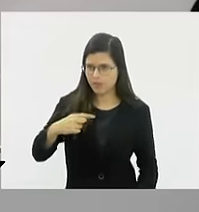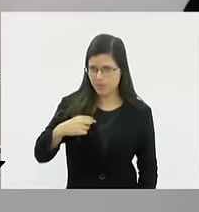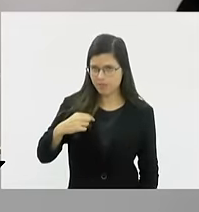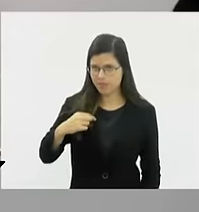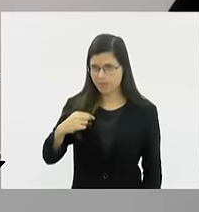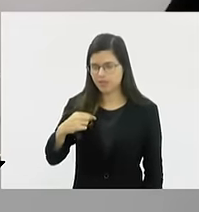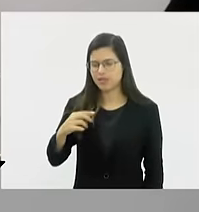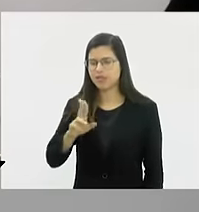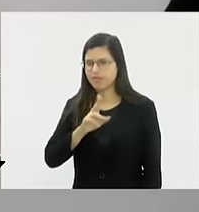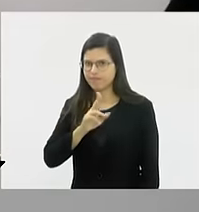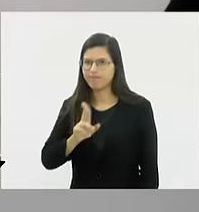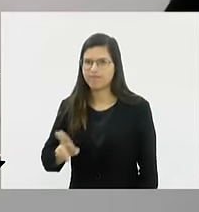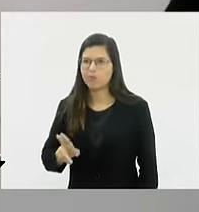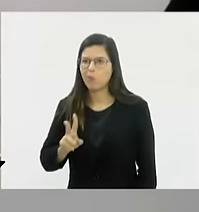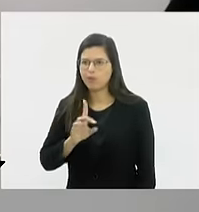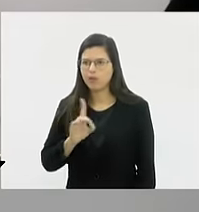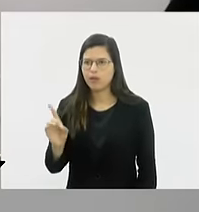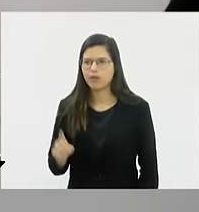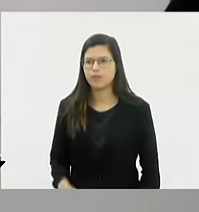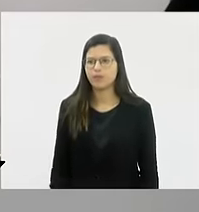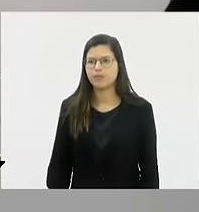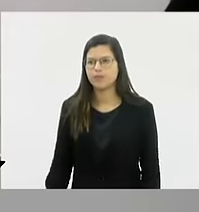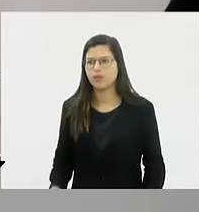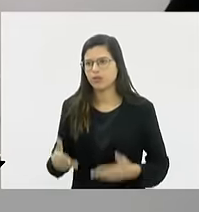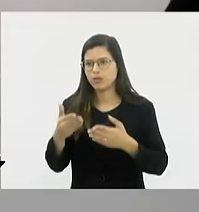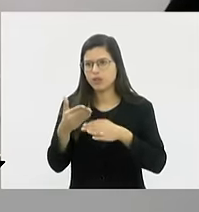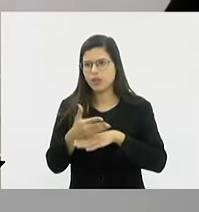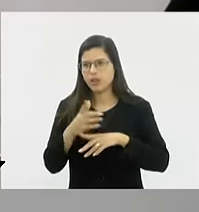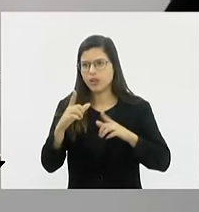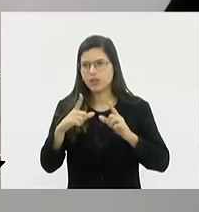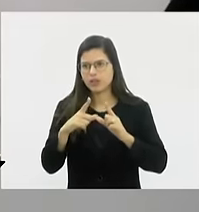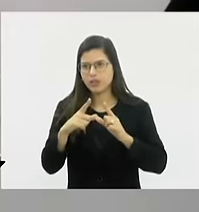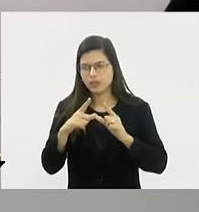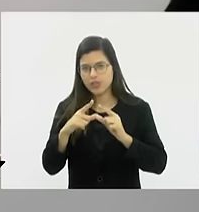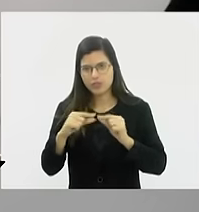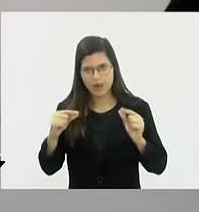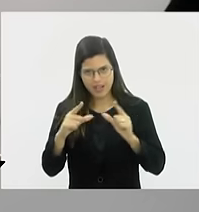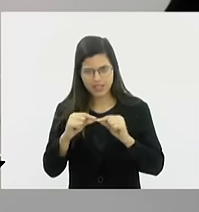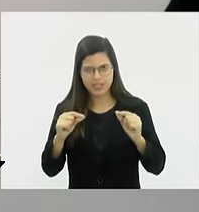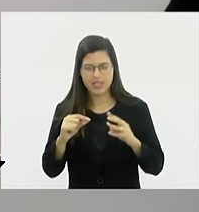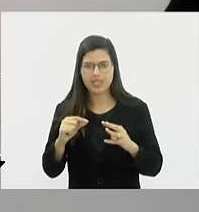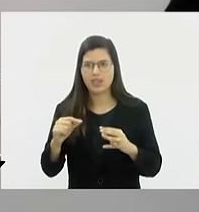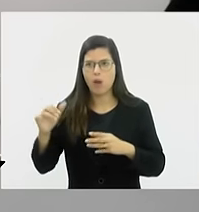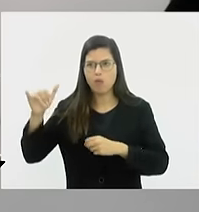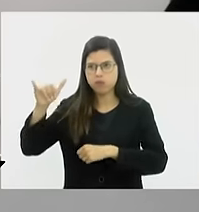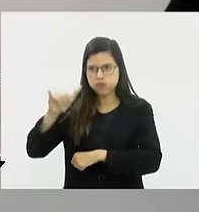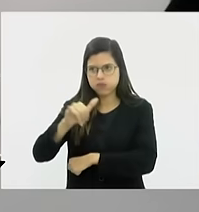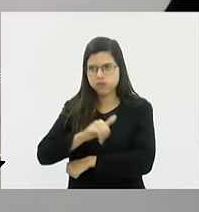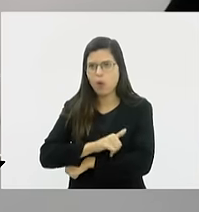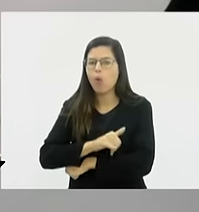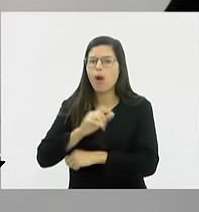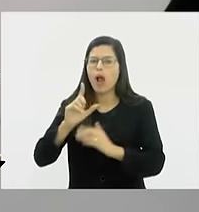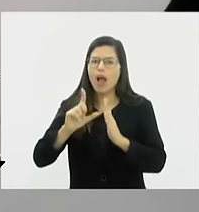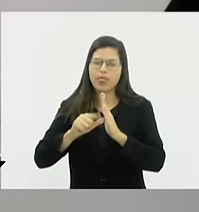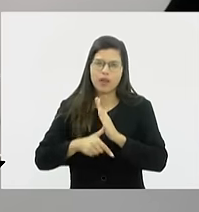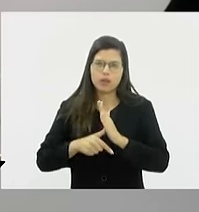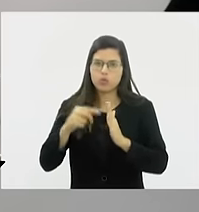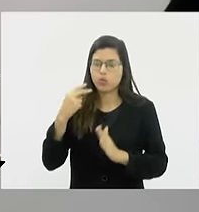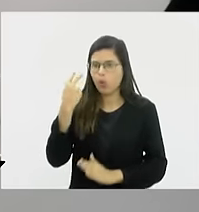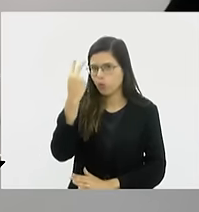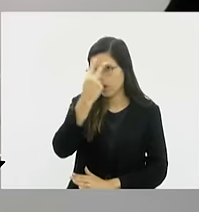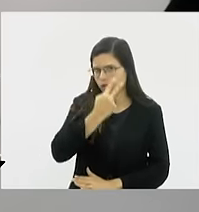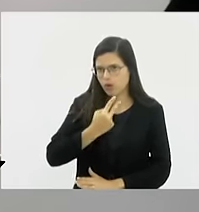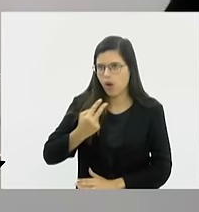Eu acabei de chegar de Brasília, meu voo atrasou quase 2 horas, todo mundo dentro